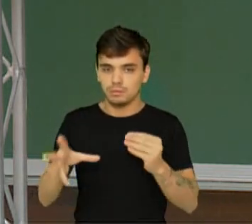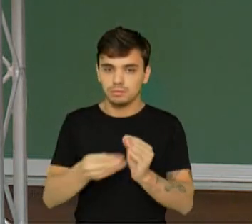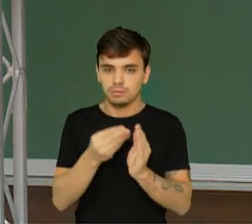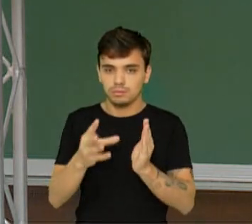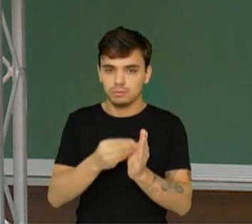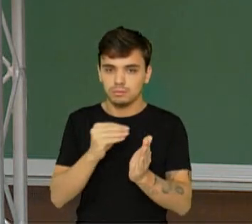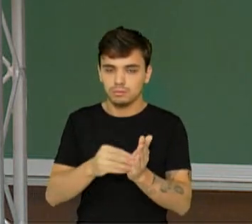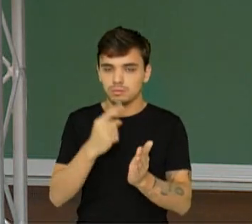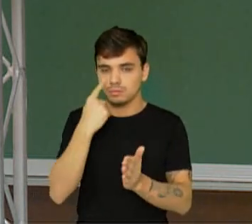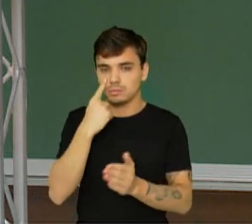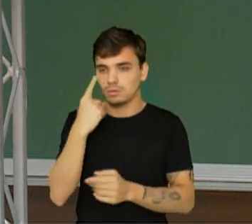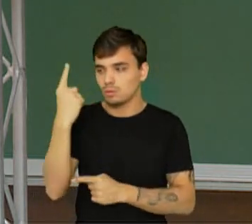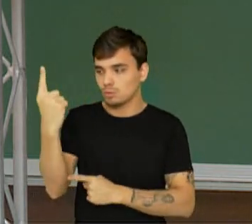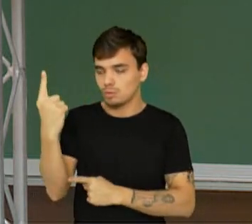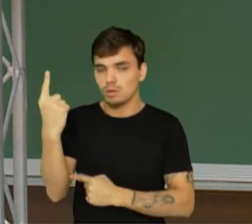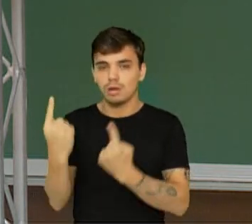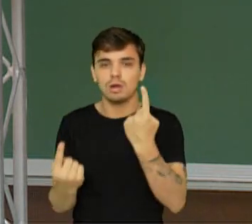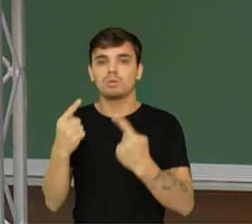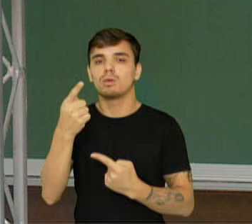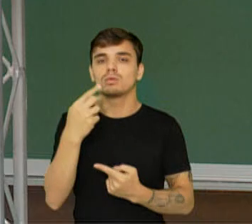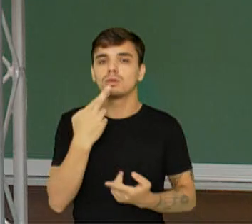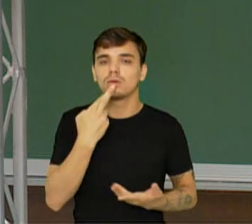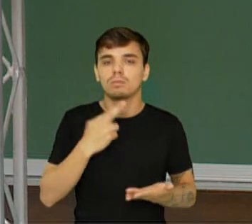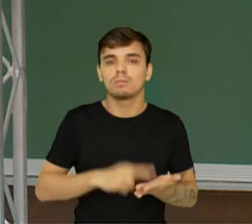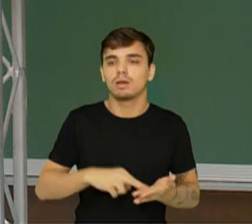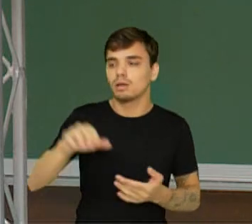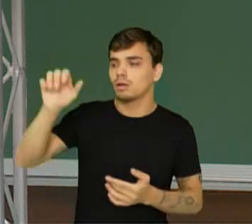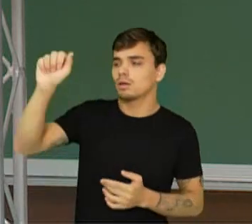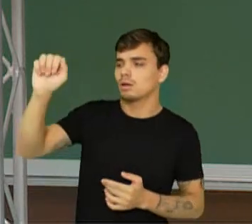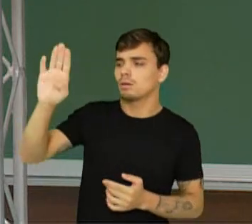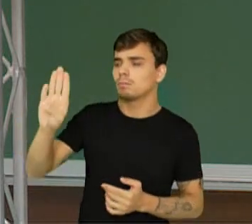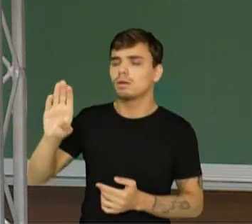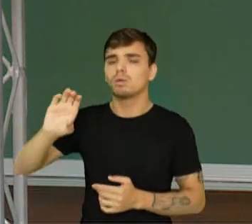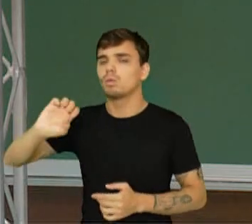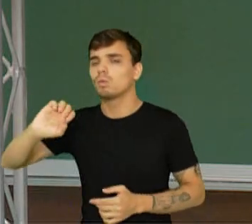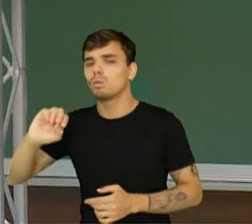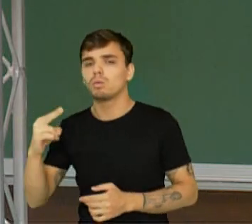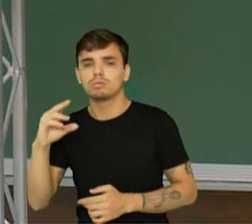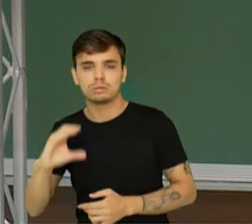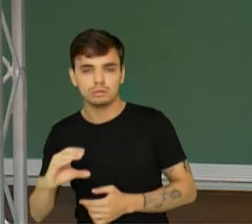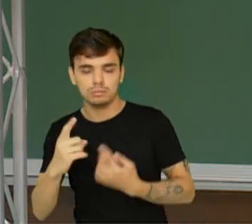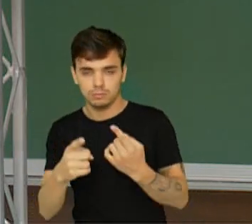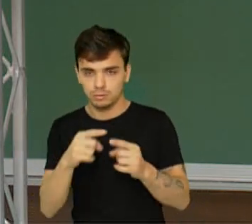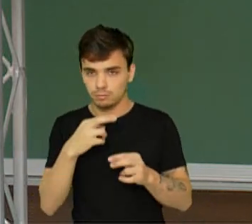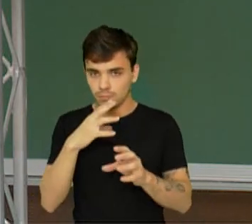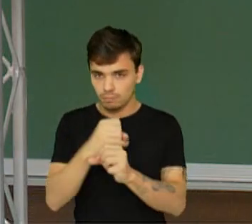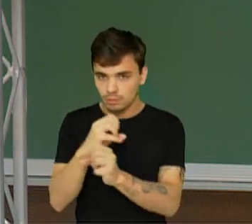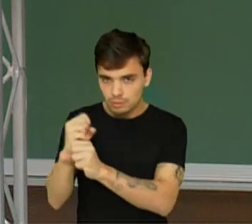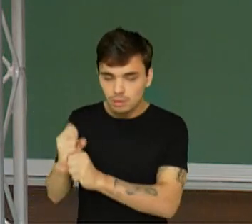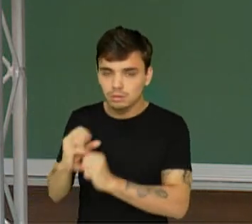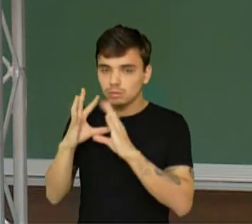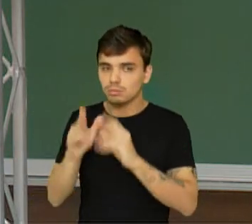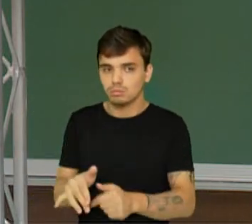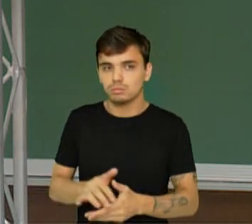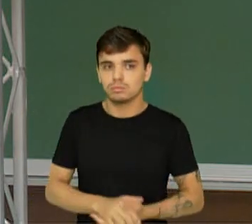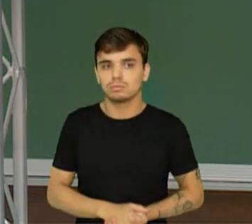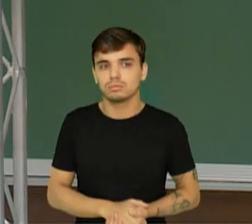aí. Número 1, qual que é a sua resposta? A, B ou C? Depois nós vamos fazer a soma dessa